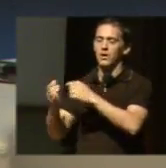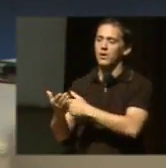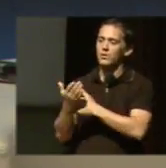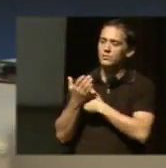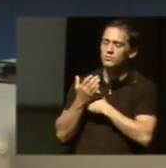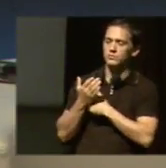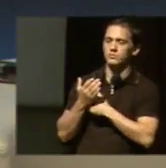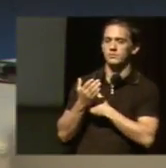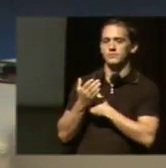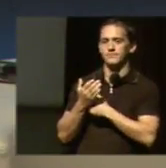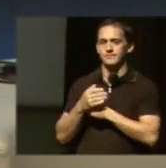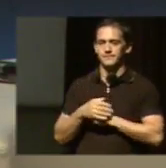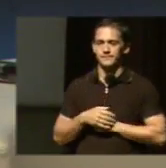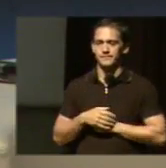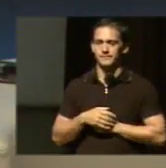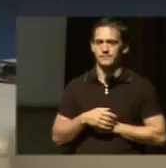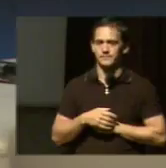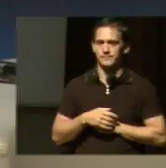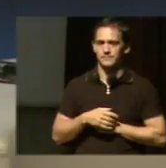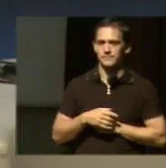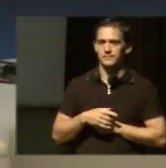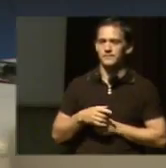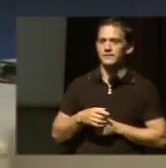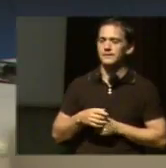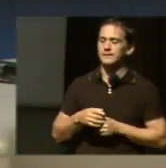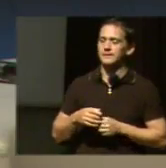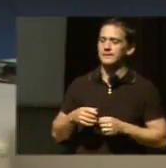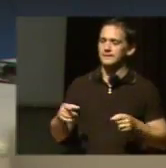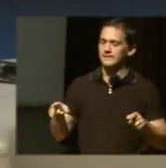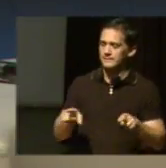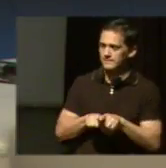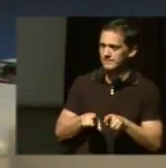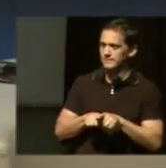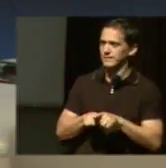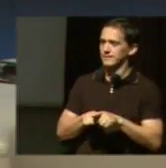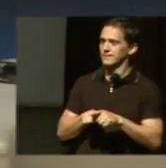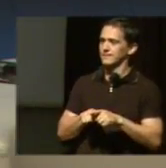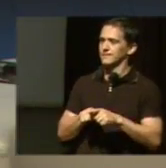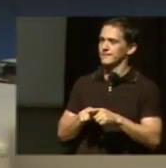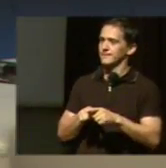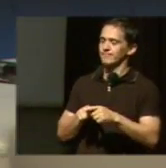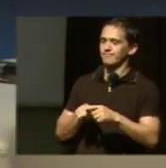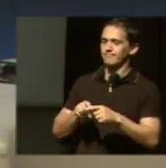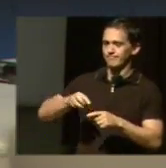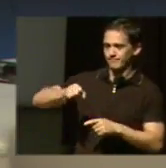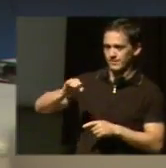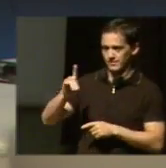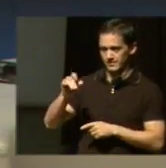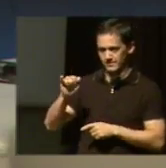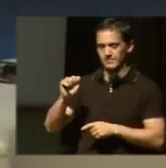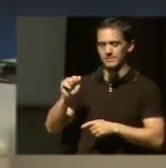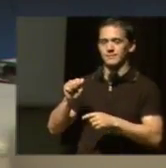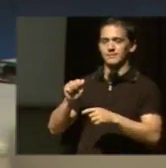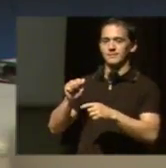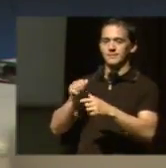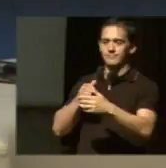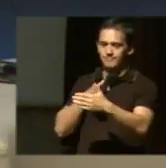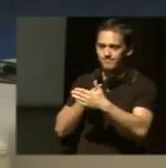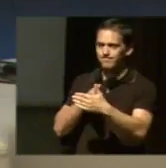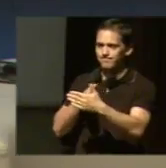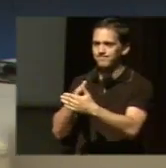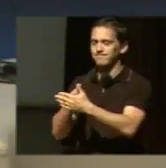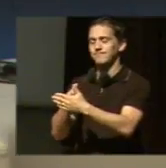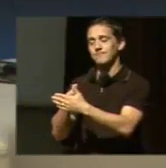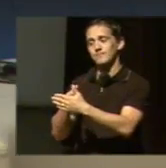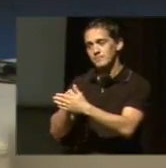comunicação. Eles podem também ser uma barreira, como a gente tinha visto, e acho que neste ponto é muito importante que o Michael